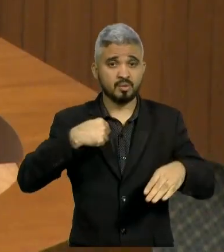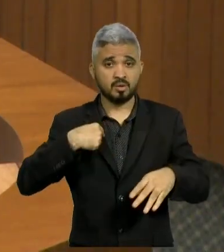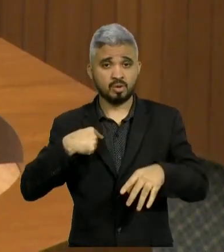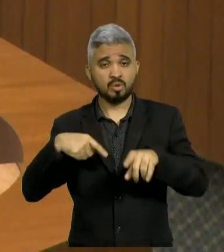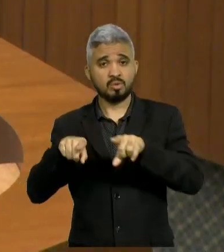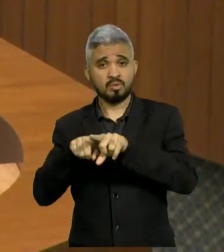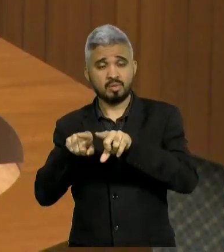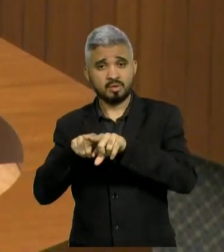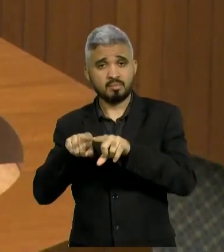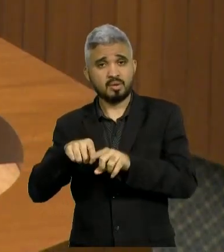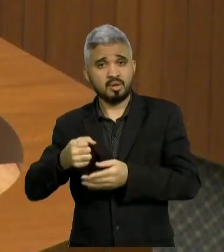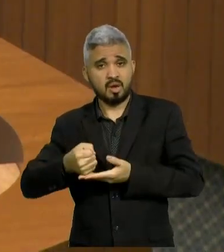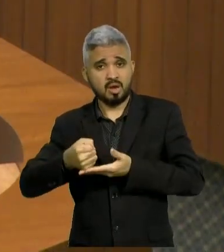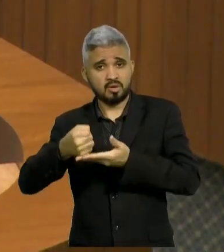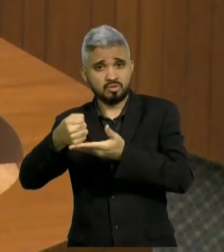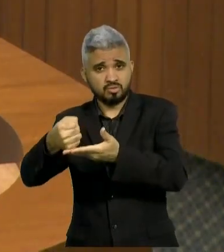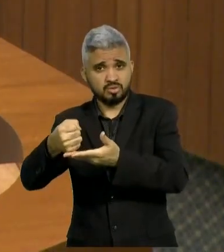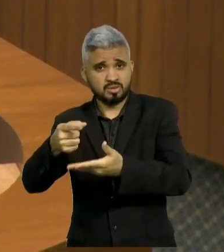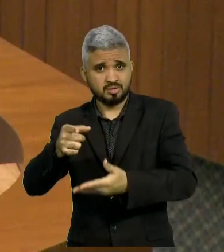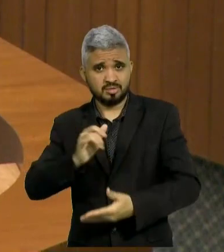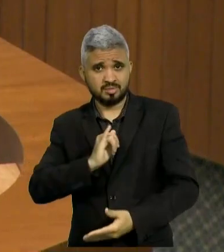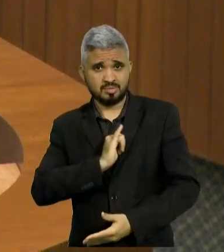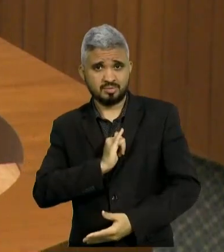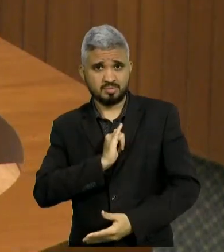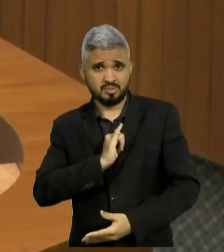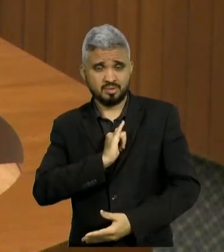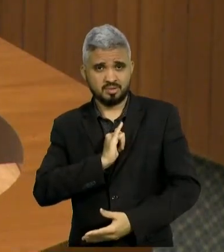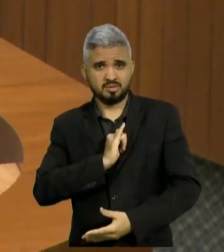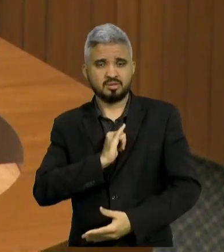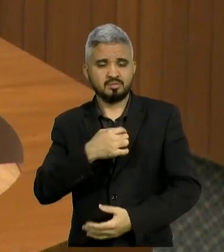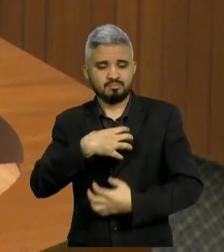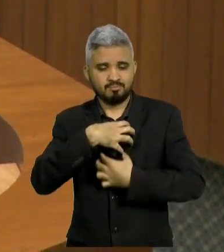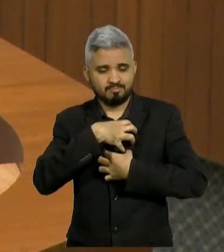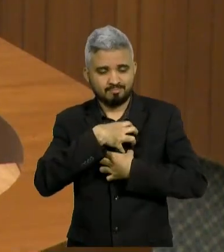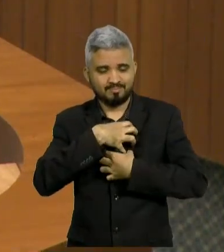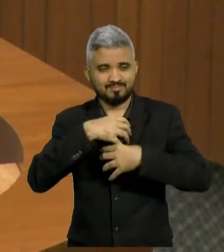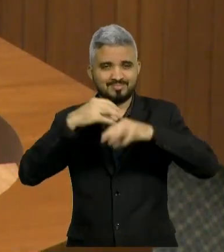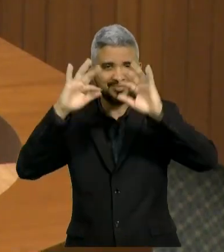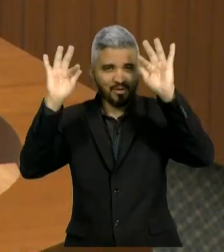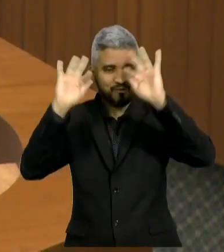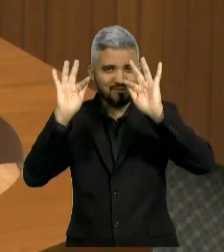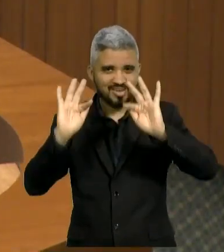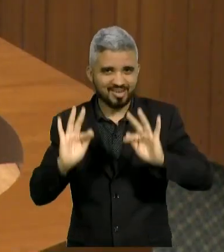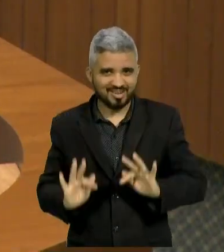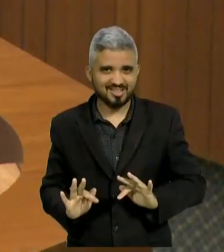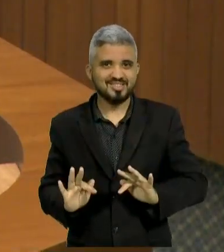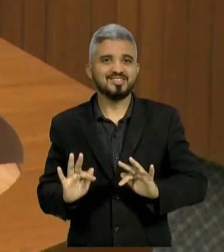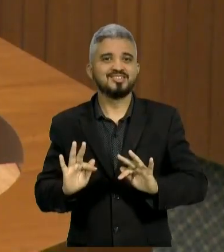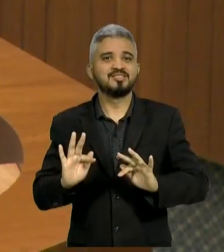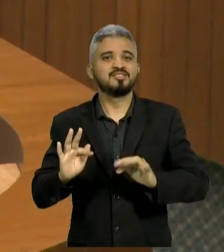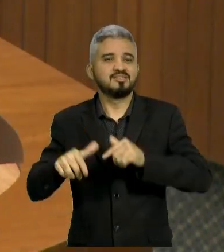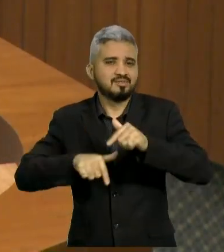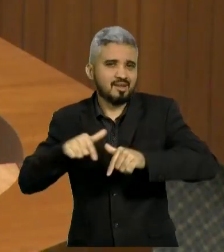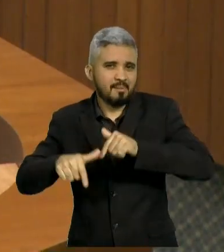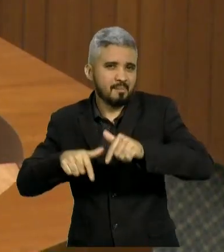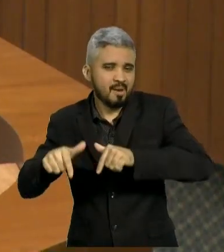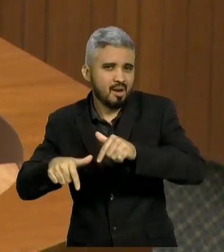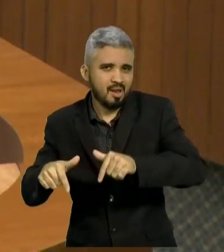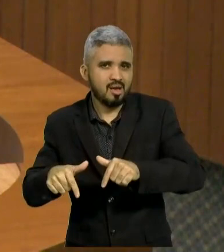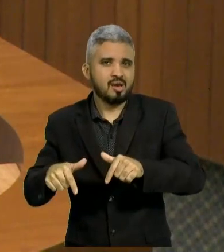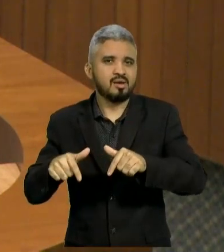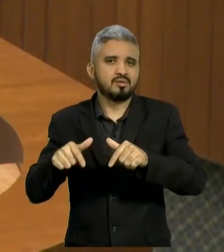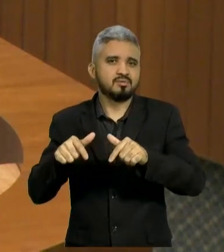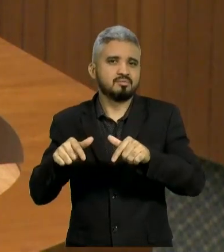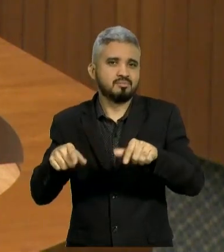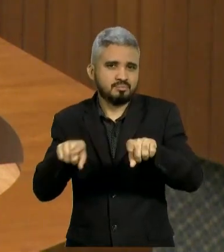minha contribuição, e eu fico muito feliz de realizar essa ação em